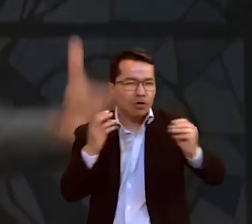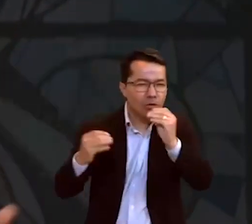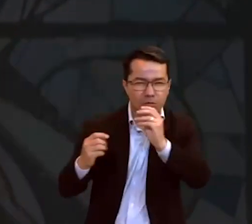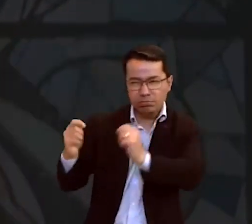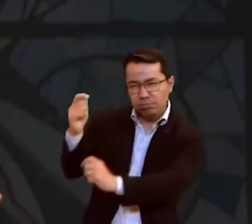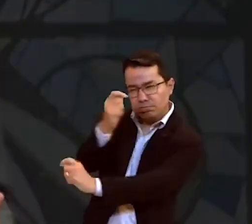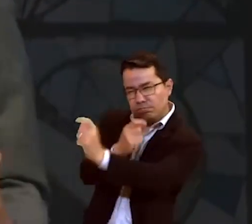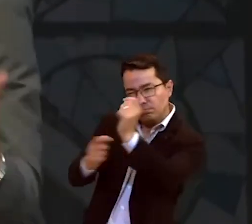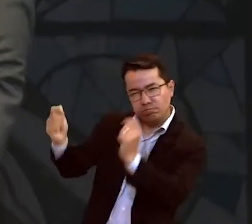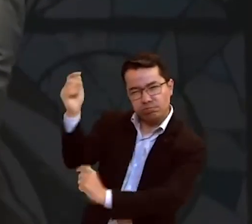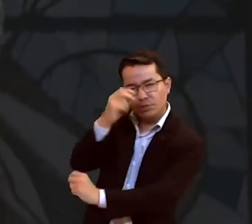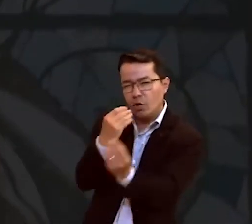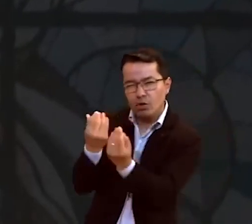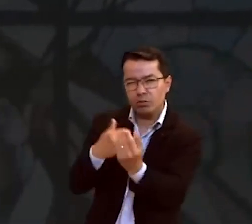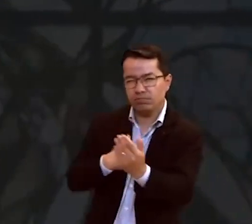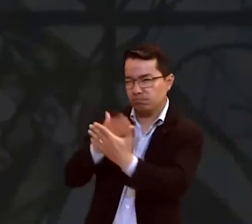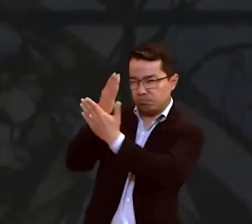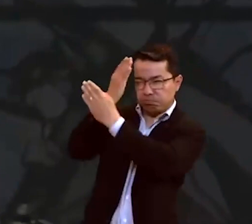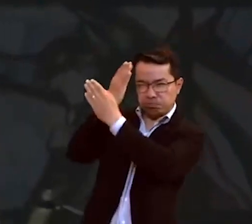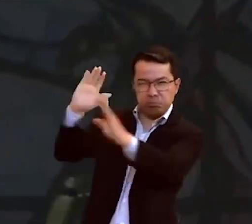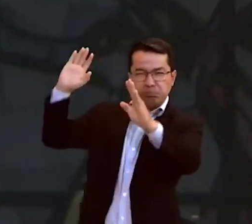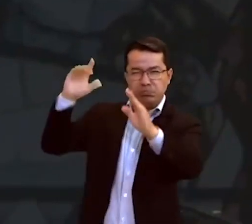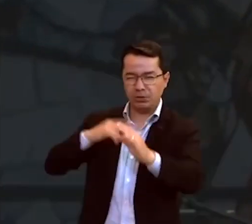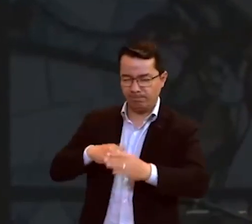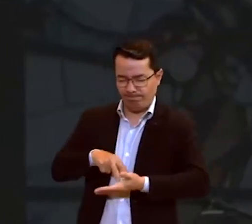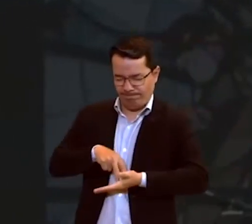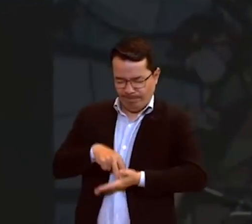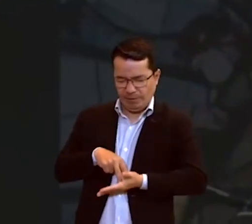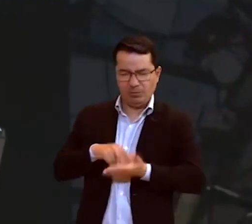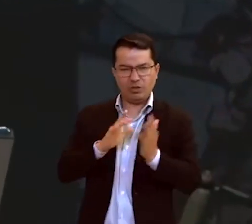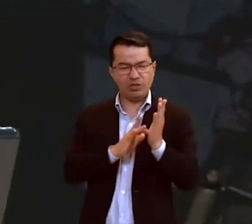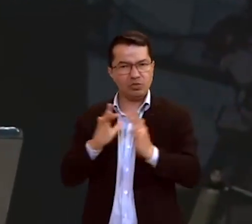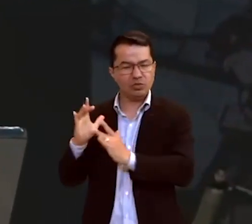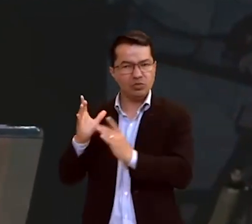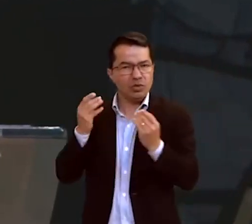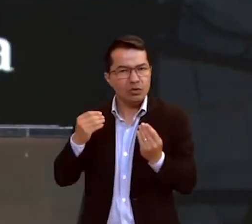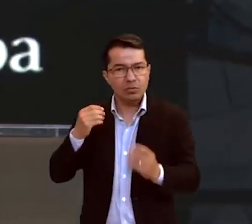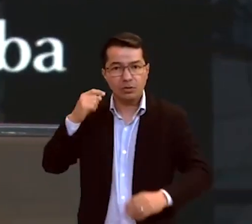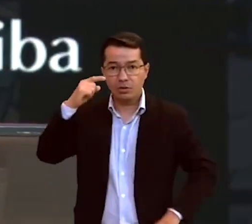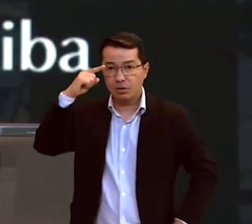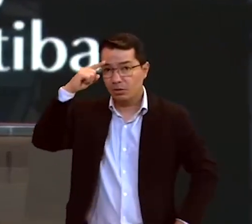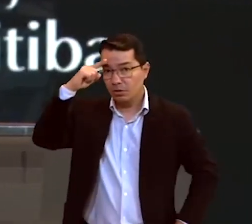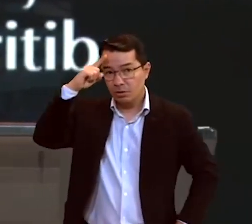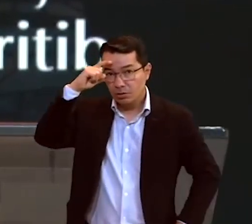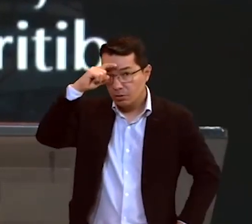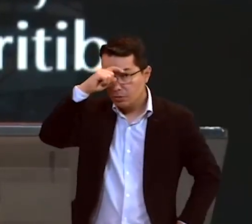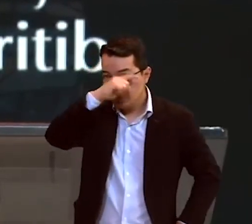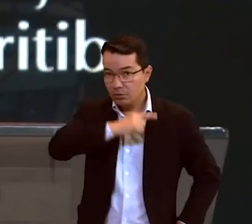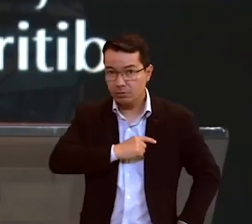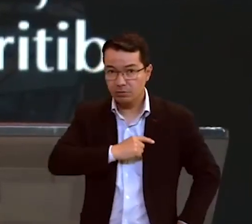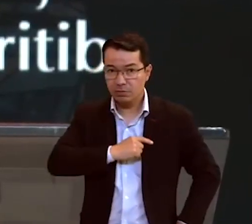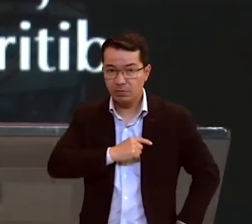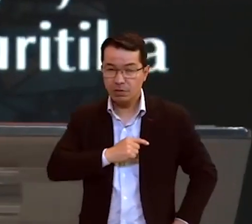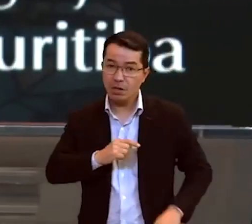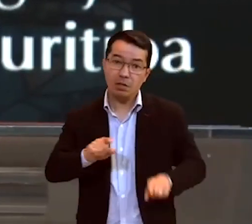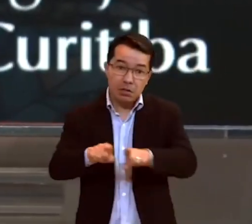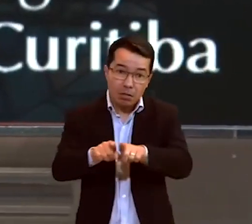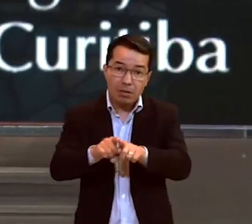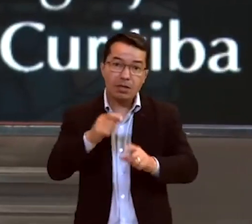e as pressões sobre ela, são diferentes das provações que uma mãe está enfrentando com o seu filho na adolescência.